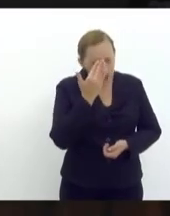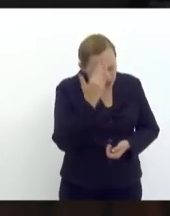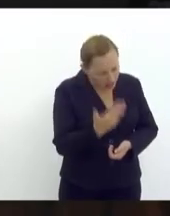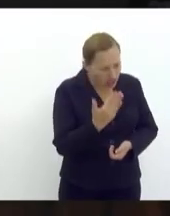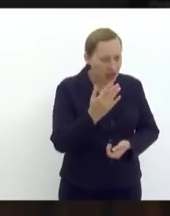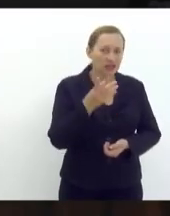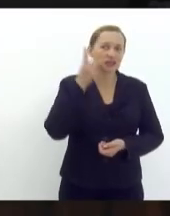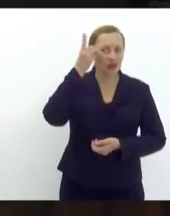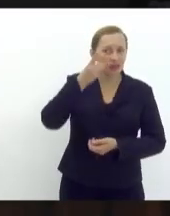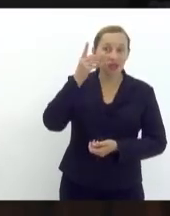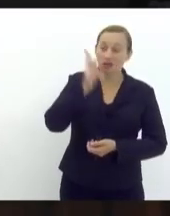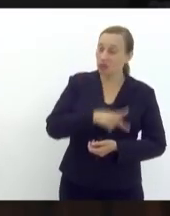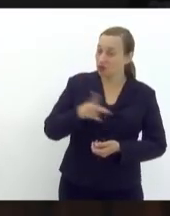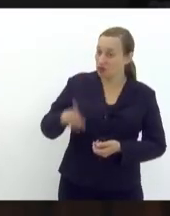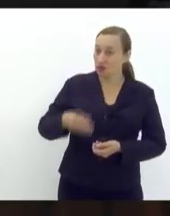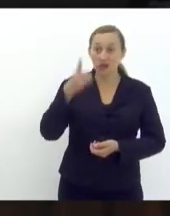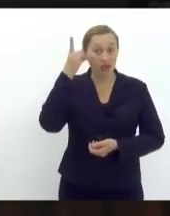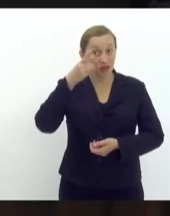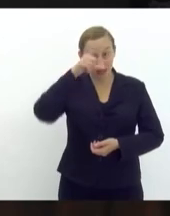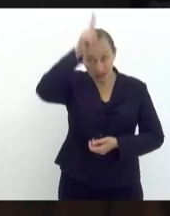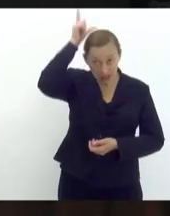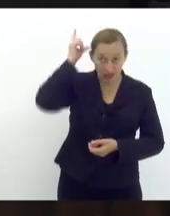Deputado Municipal